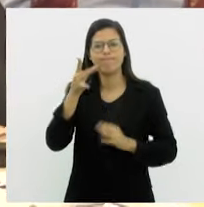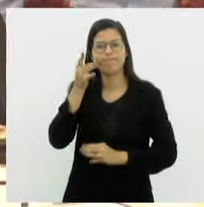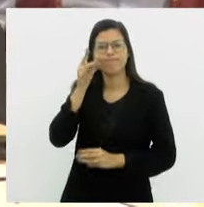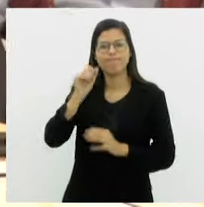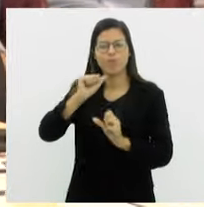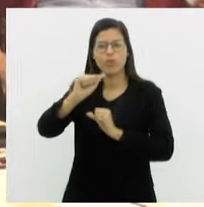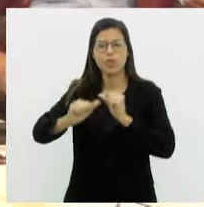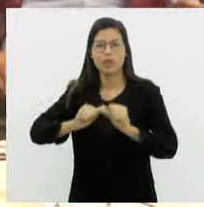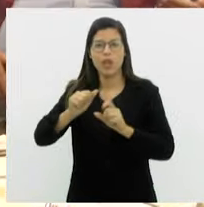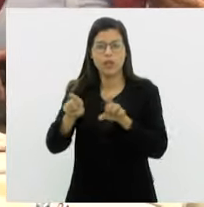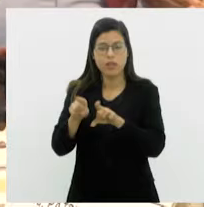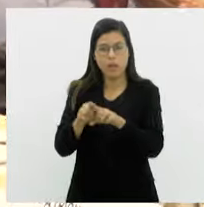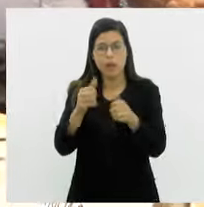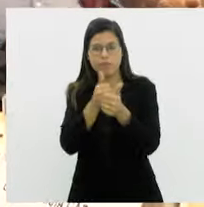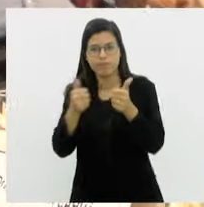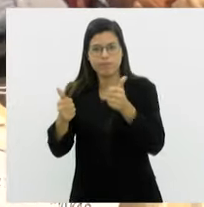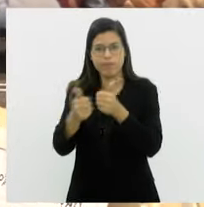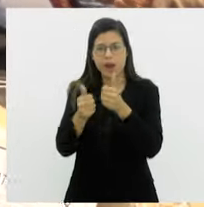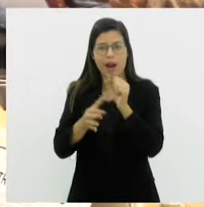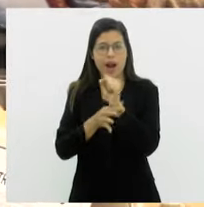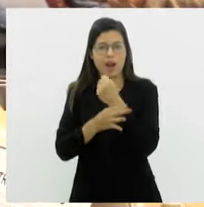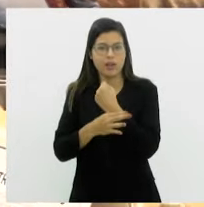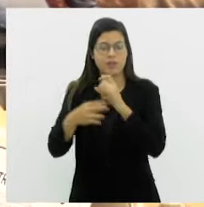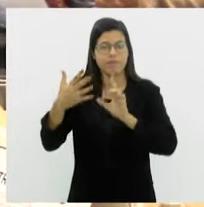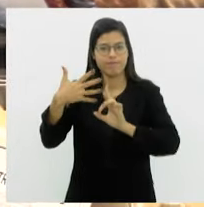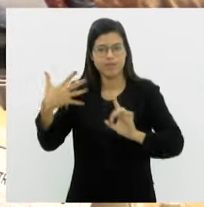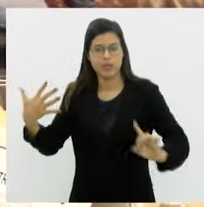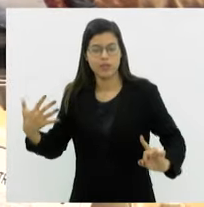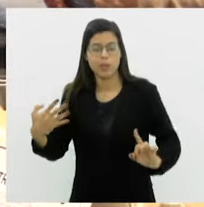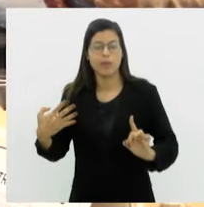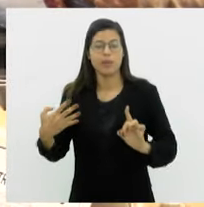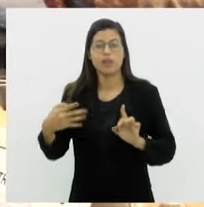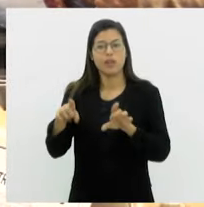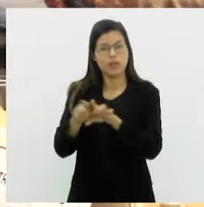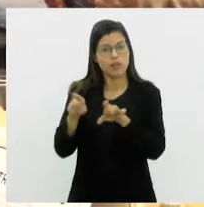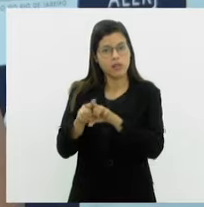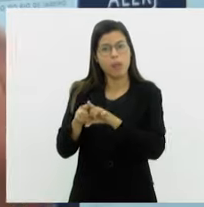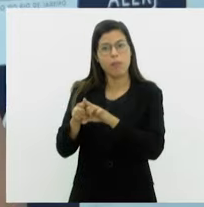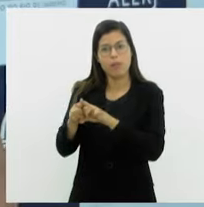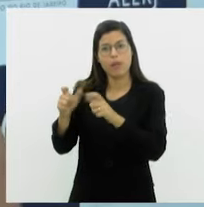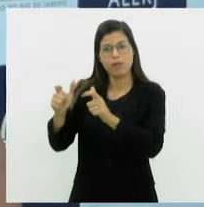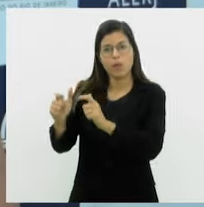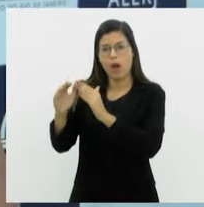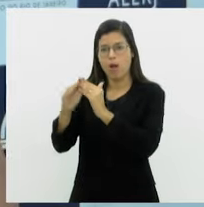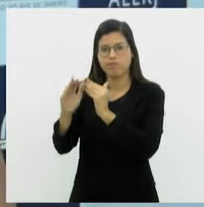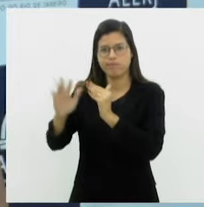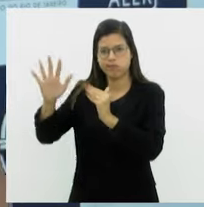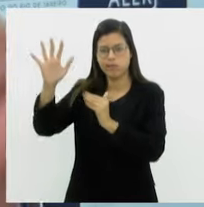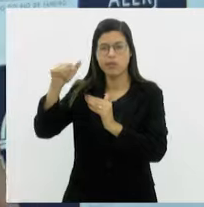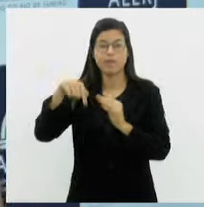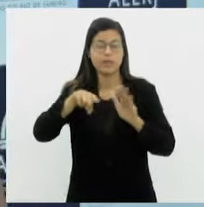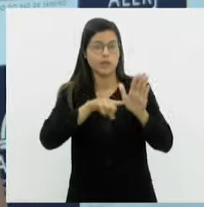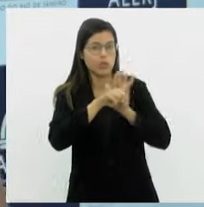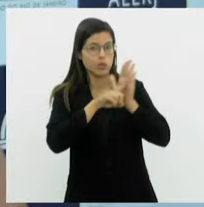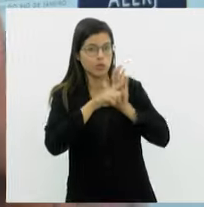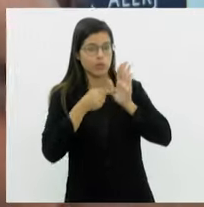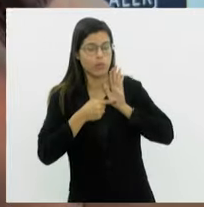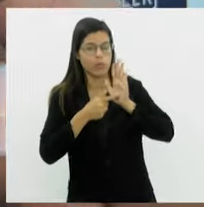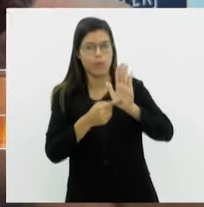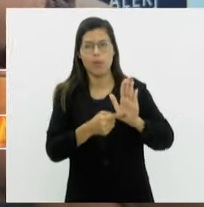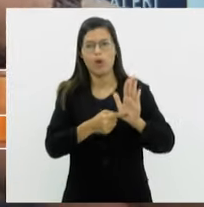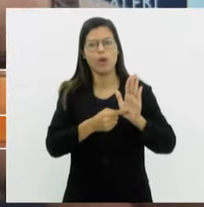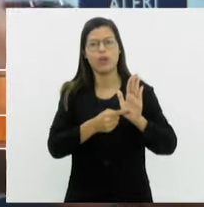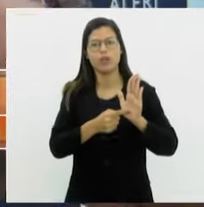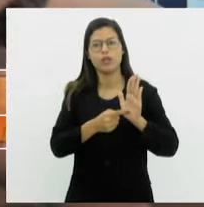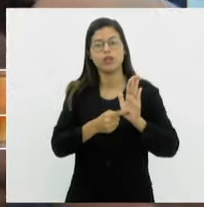mais protagonismo à população LGBT, que também está nas periferias. Esse estudo ele vai mostrar não só,